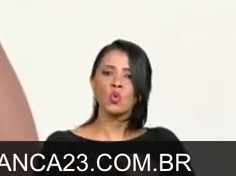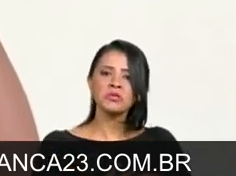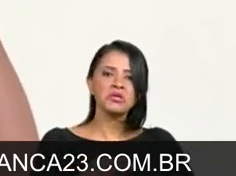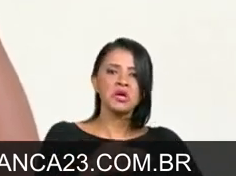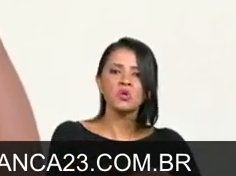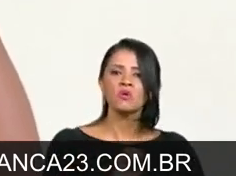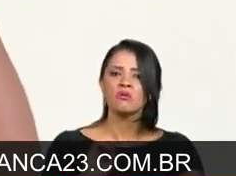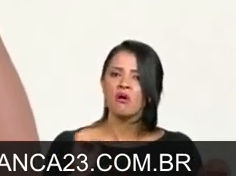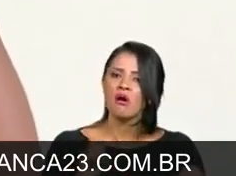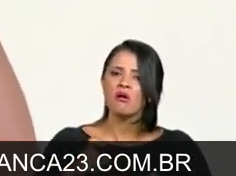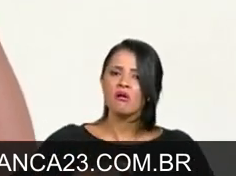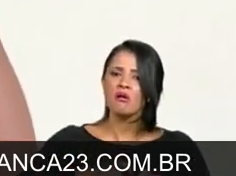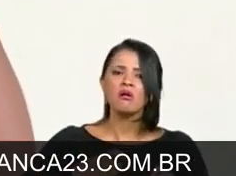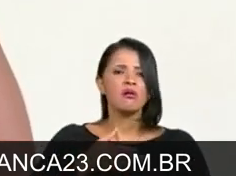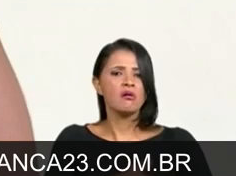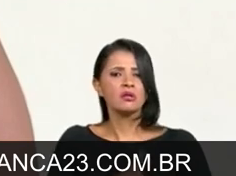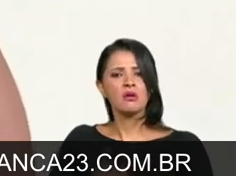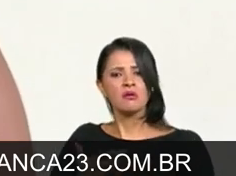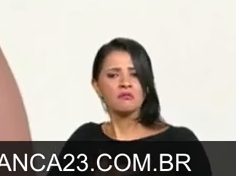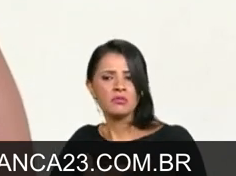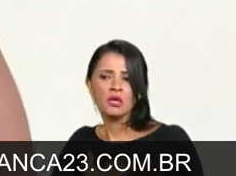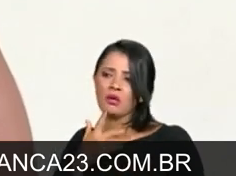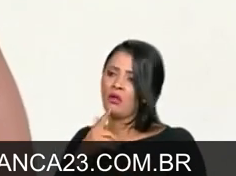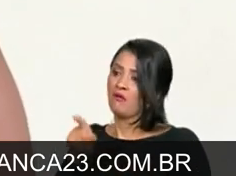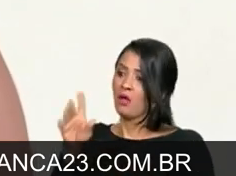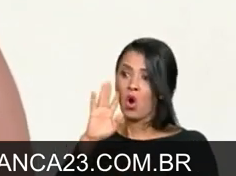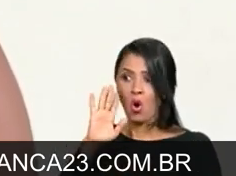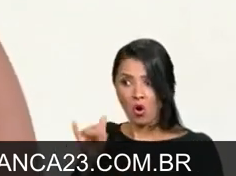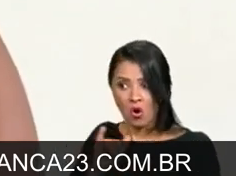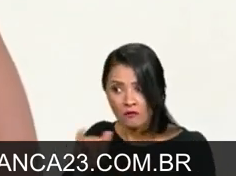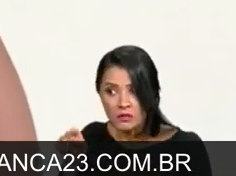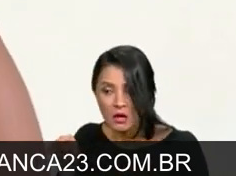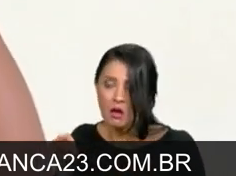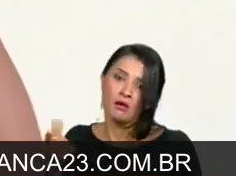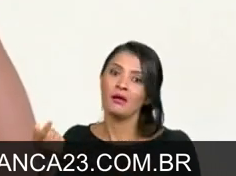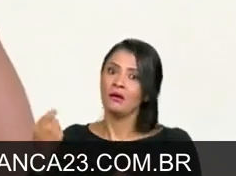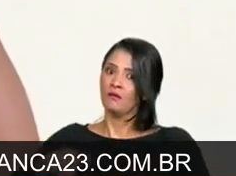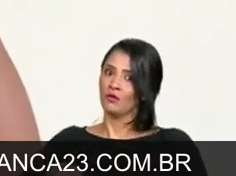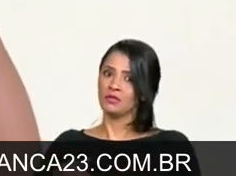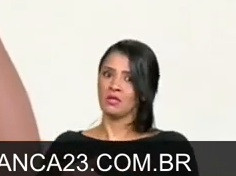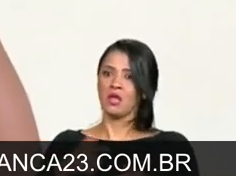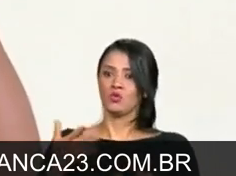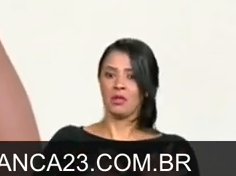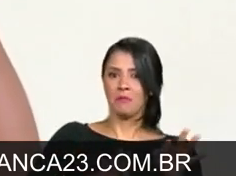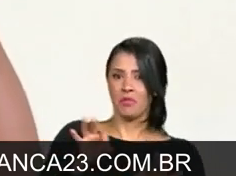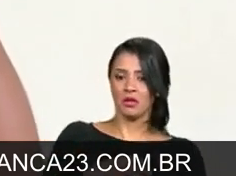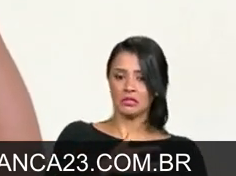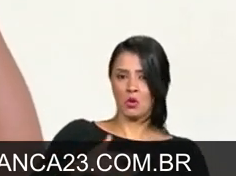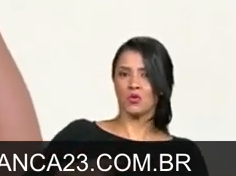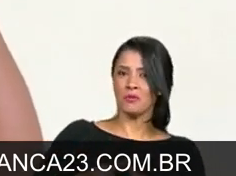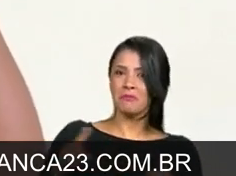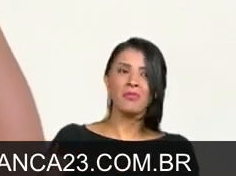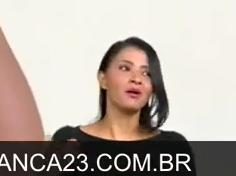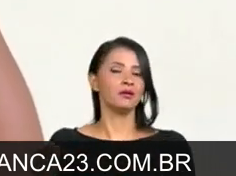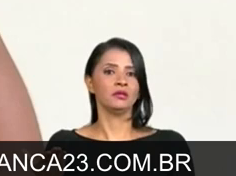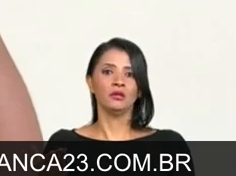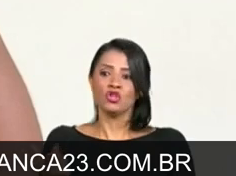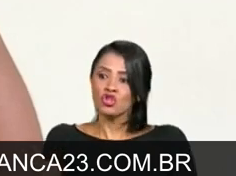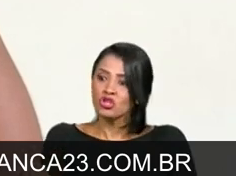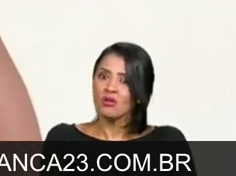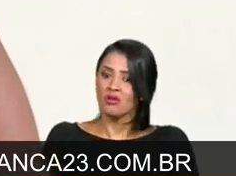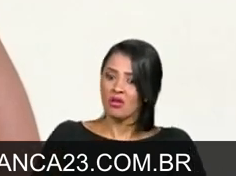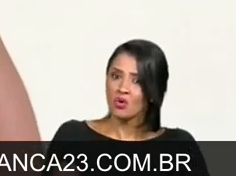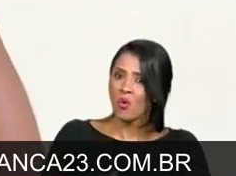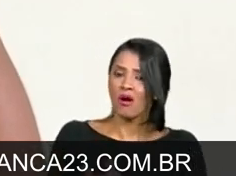ao médico, sabe? Uma amiga minha, eu falei, amiga, deixa eu te falar, você não tem plano de saúde, mas cara, junta um